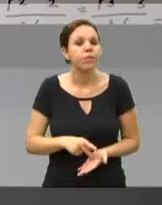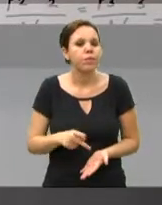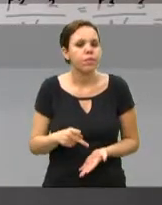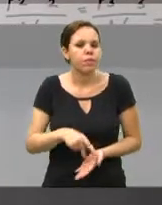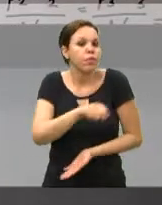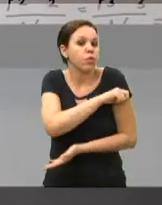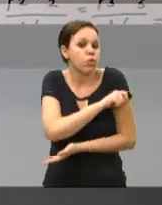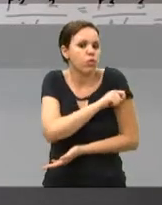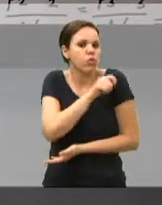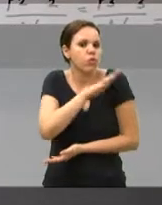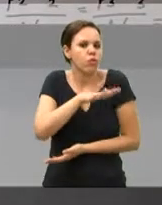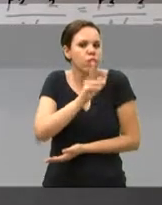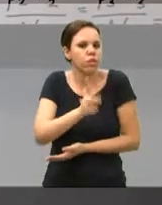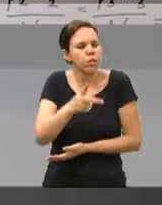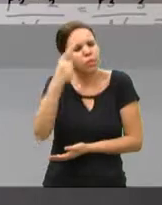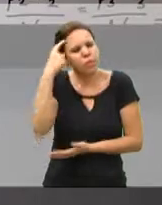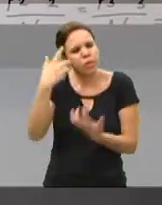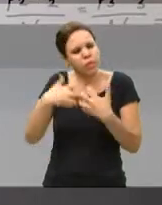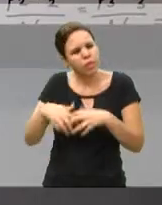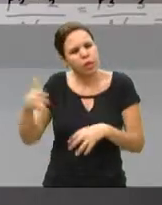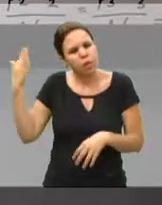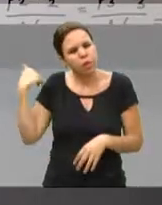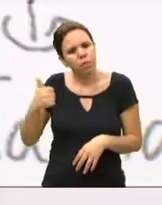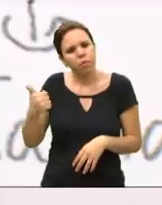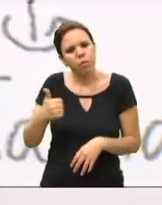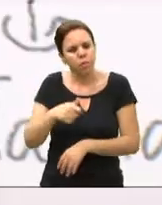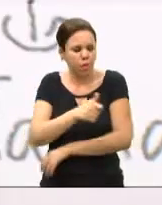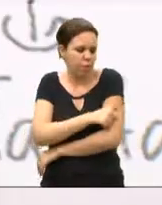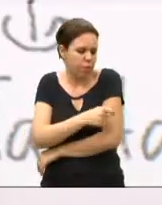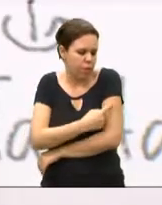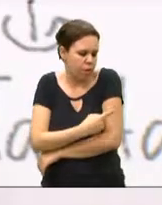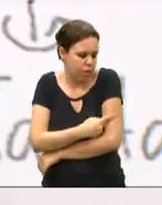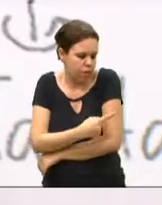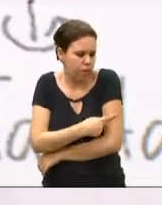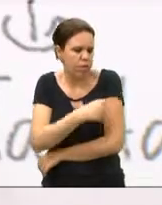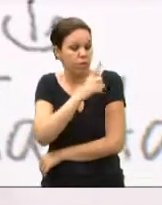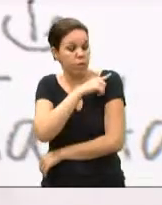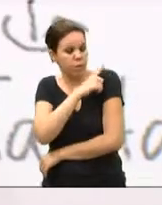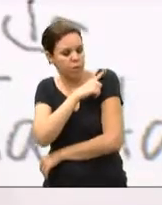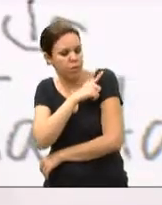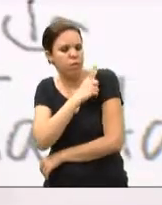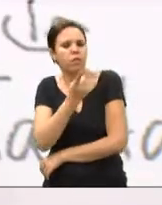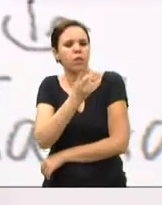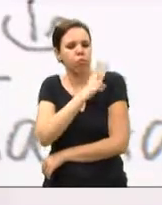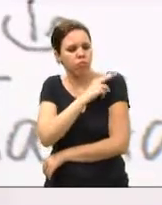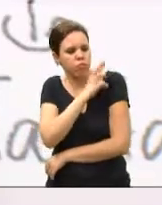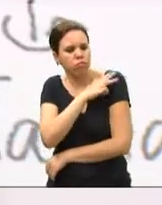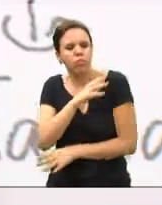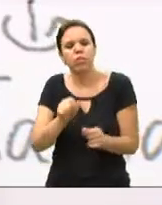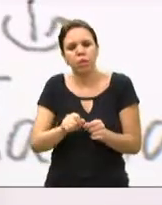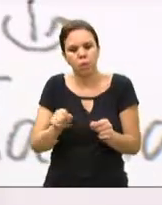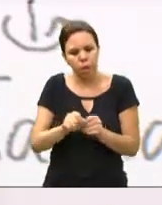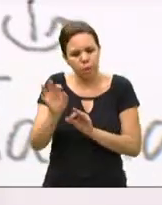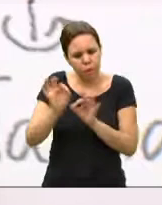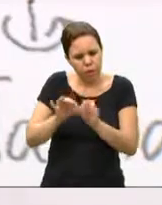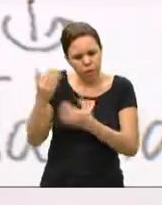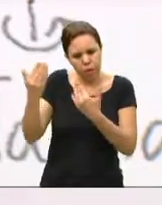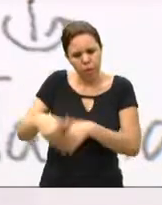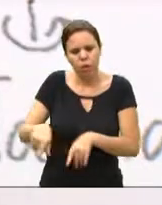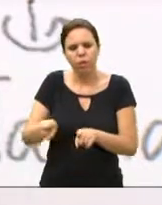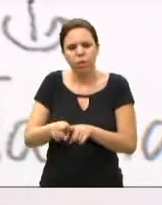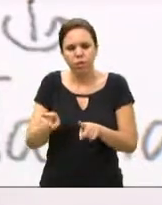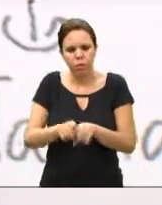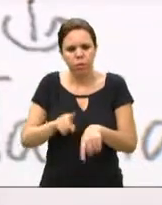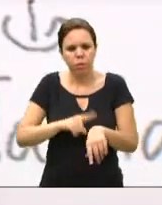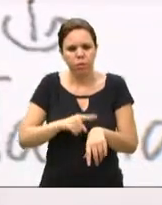aluno, geralmente, ele começa a pensar lá na primeira série do ensino médio, uma preparação mais voltada para esse tipo de prova, mesmo que ainda